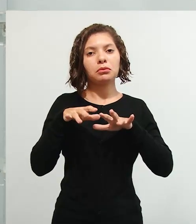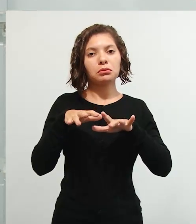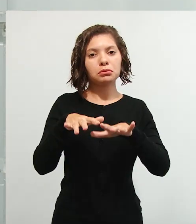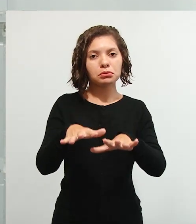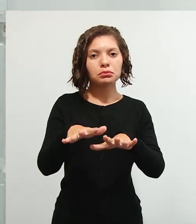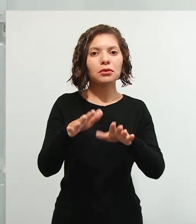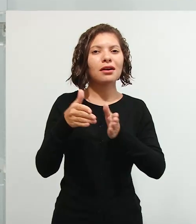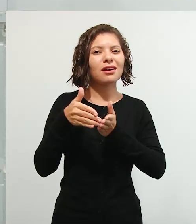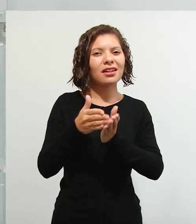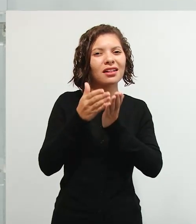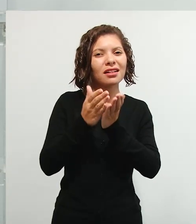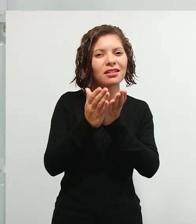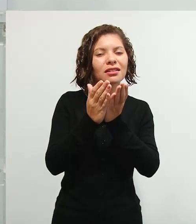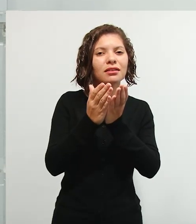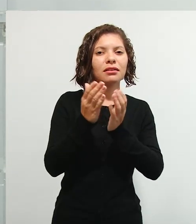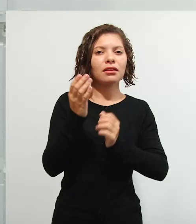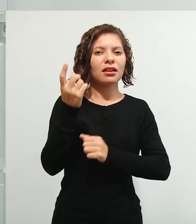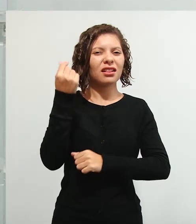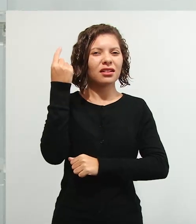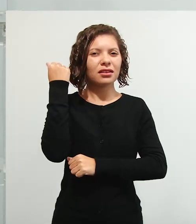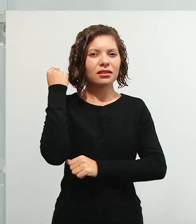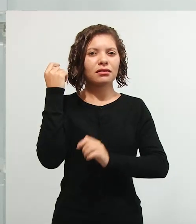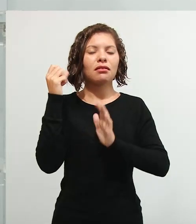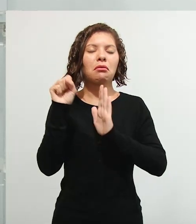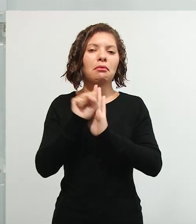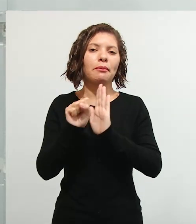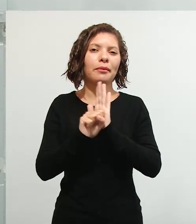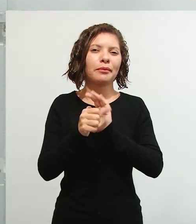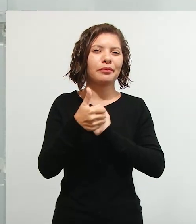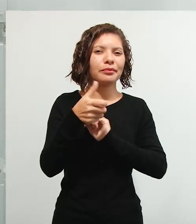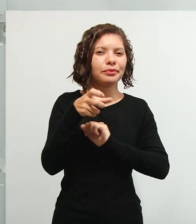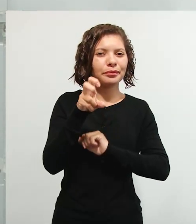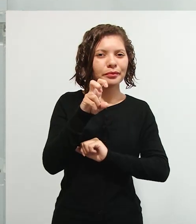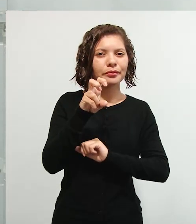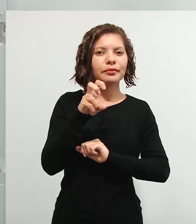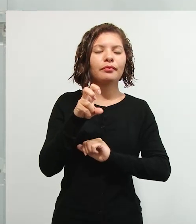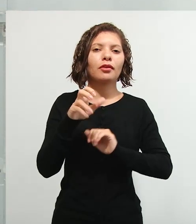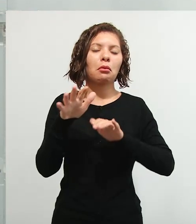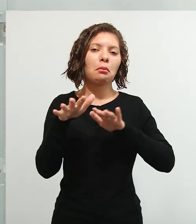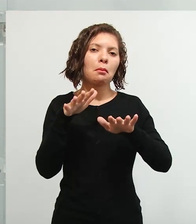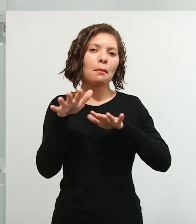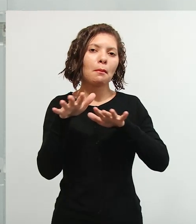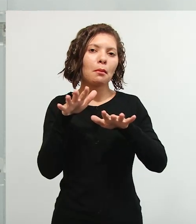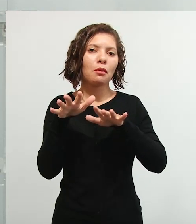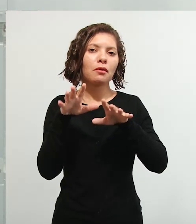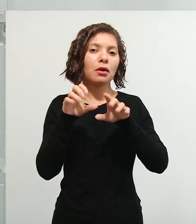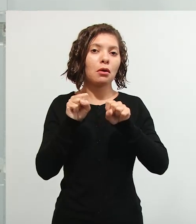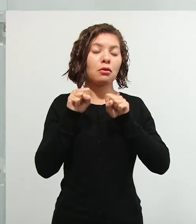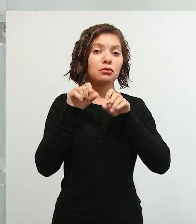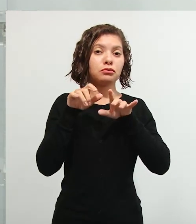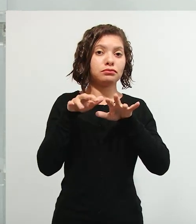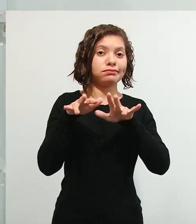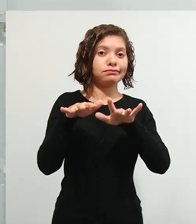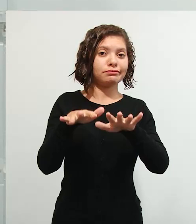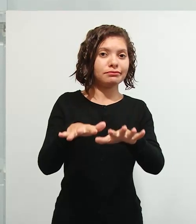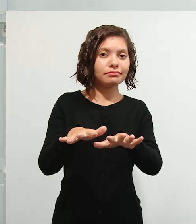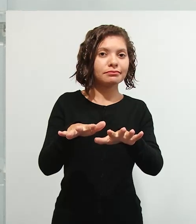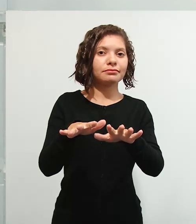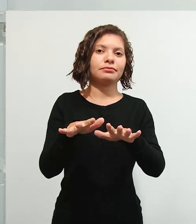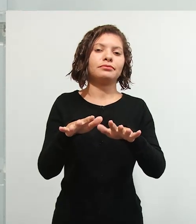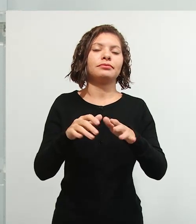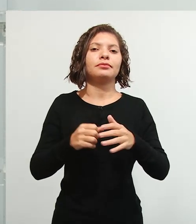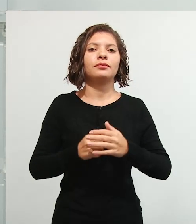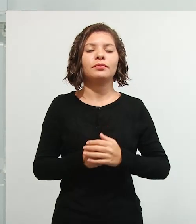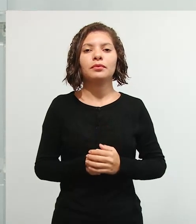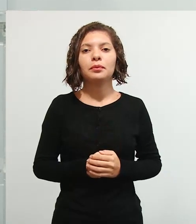colonização e esse elemento, o elemento racial, foi um dos elementos mobilizados, talvez o mais fortemente mobilizado,